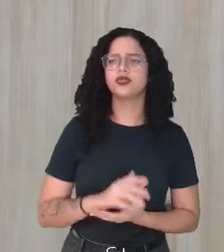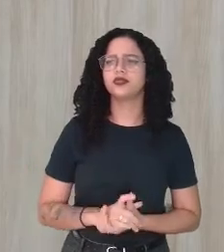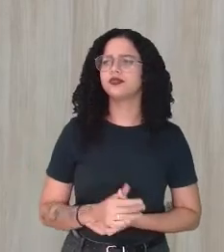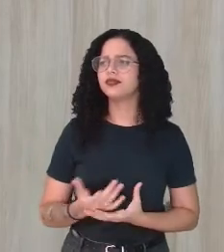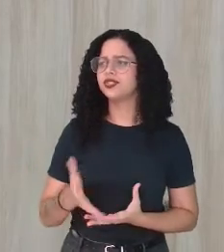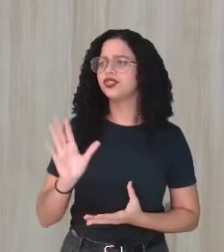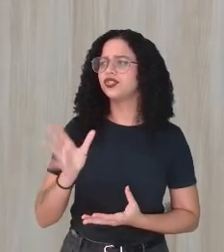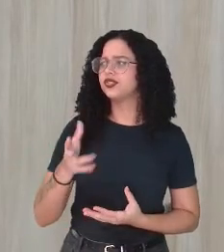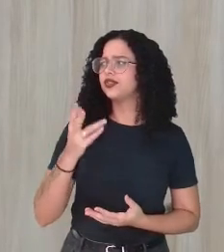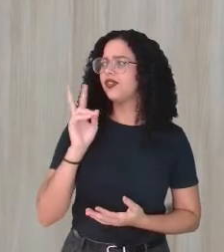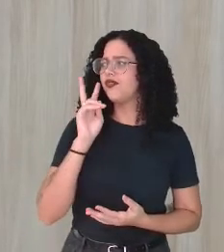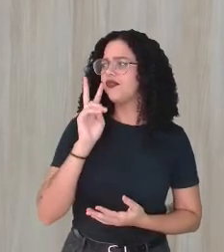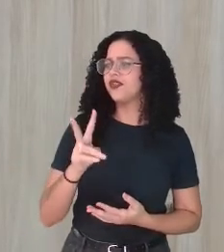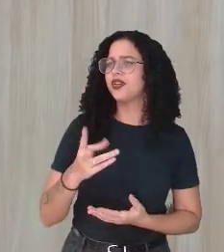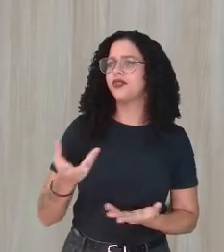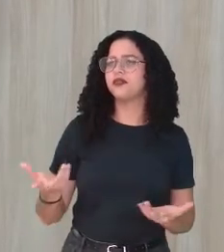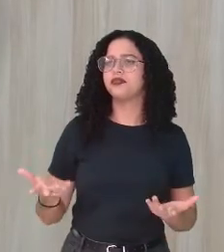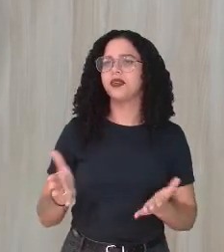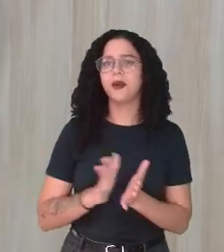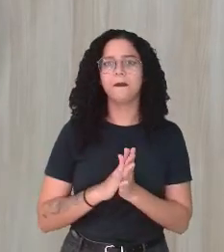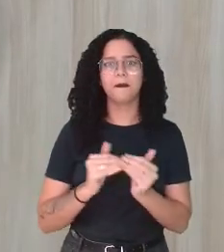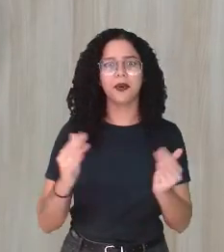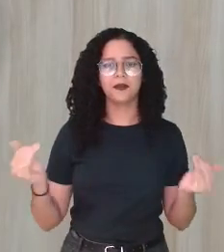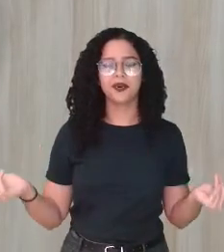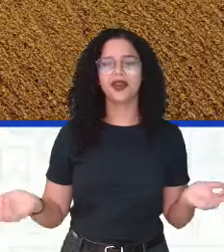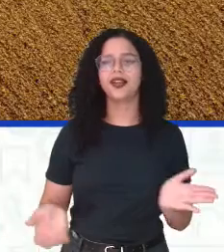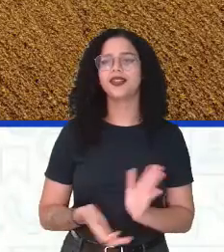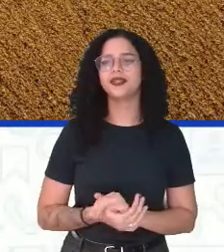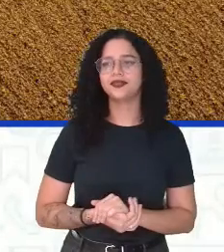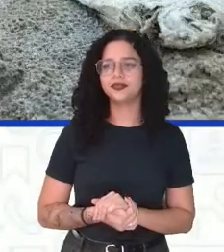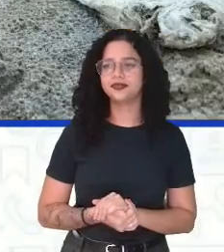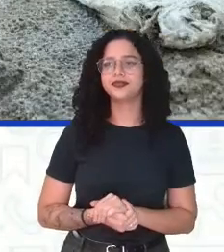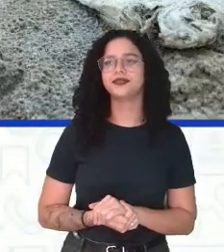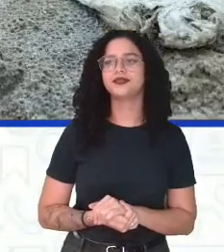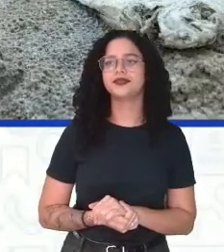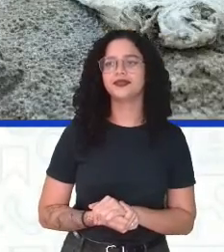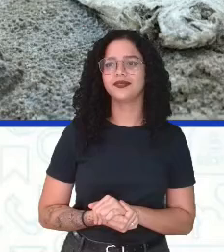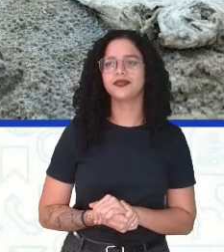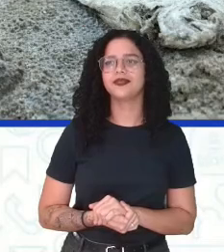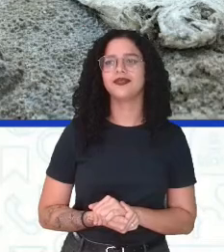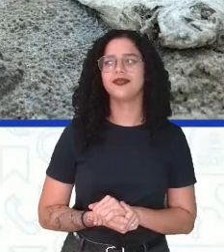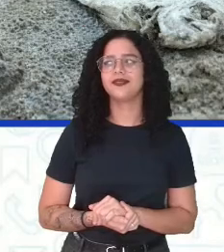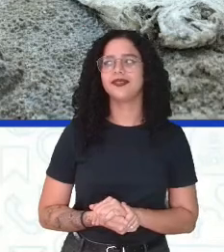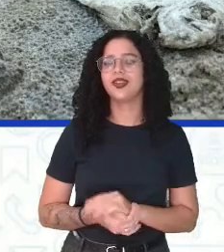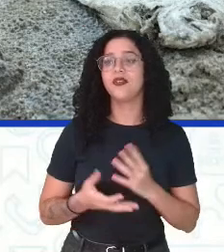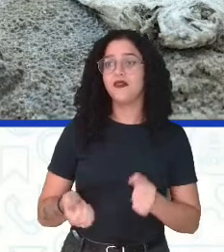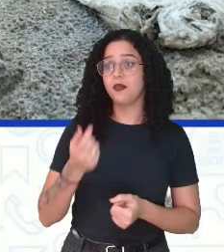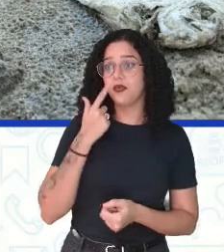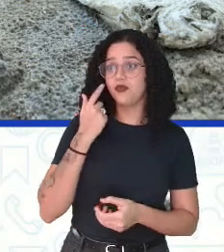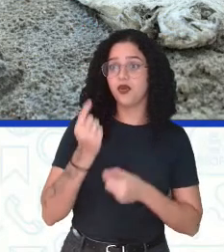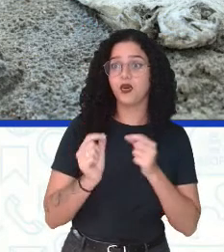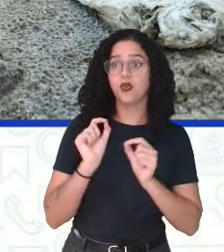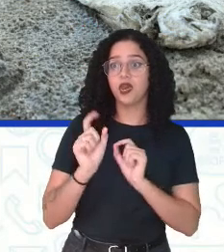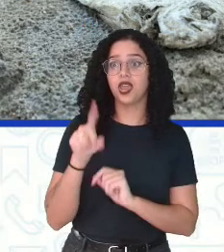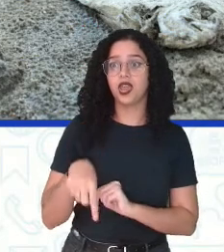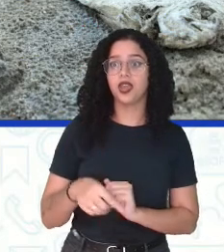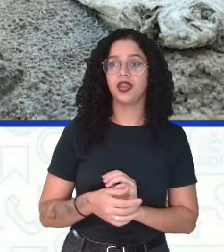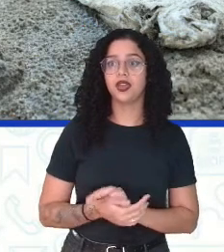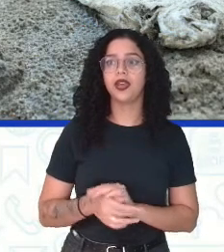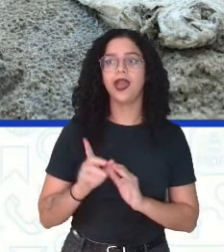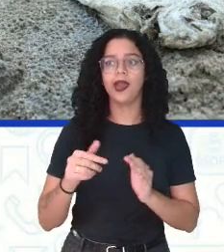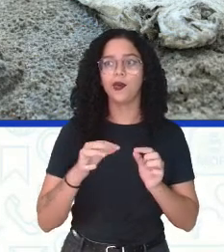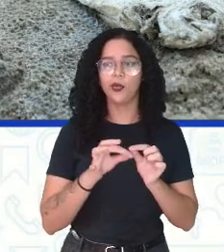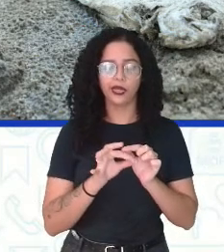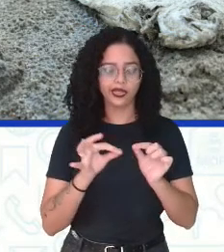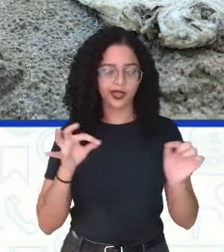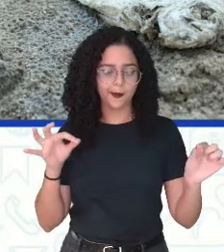negócio babado, né, professora? Exato. A pegada ecológica. Vamos ver aqui o que é a pegada ecológica. Ó. É o tamanho